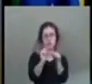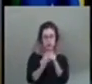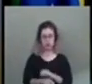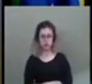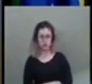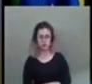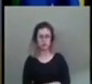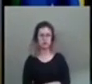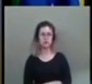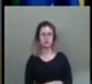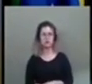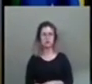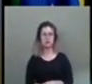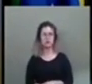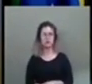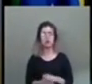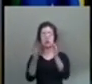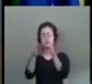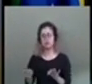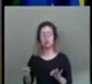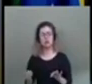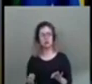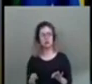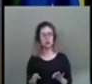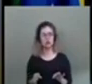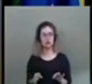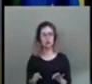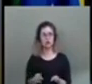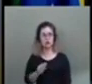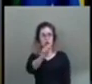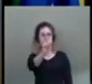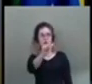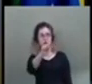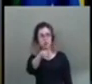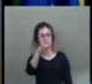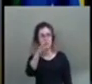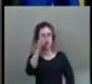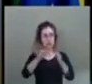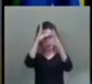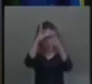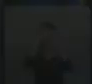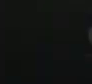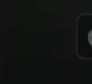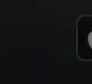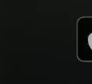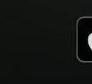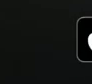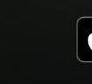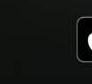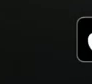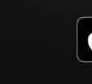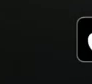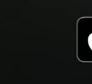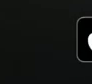cumprido em conclusão em conclusão Alexandre de Moraes de arbitrário